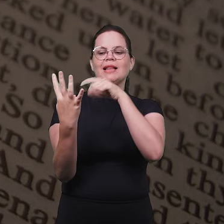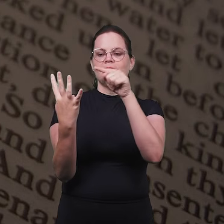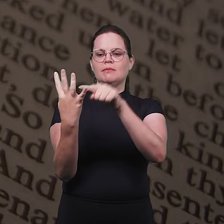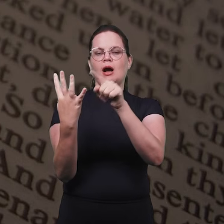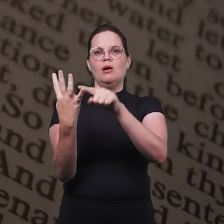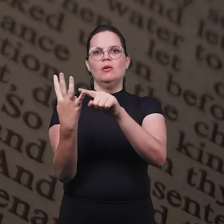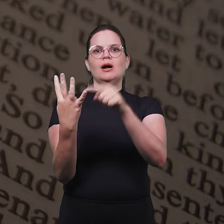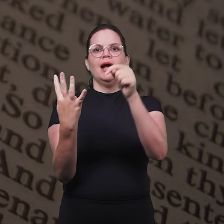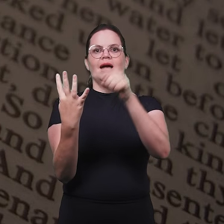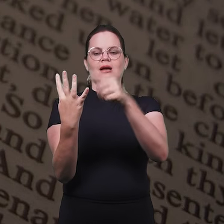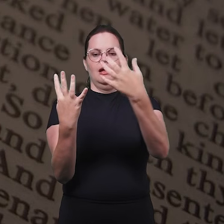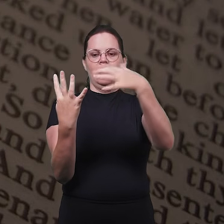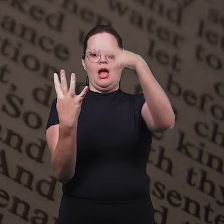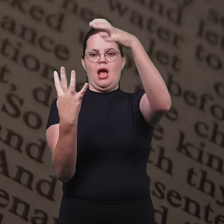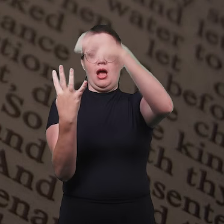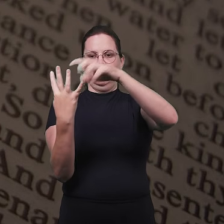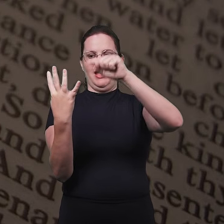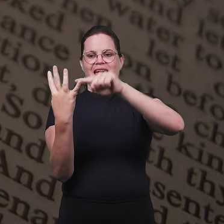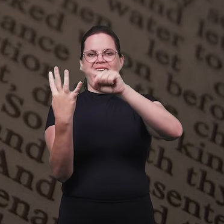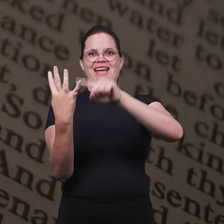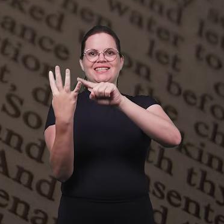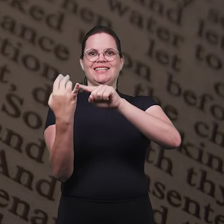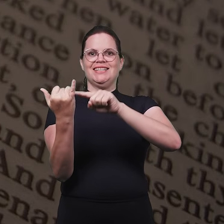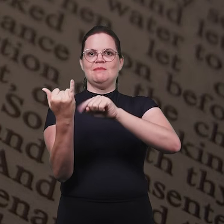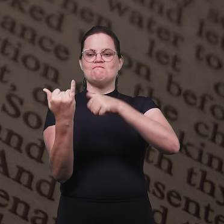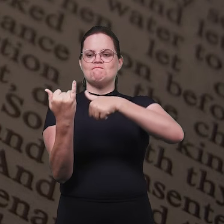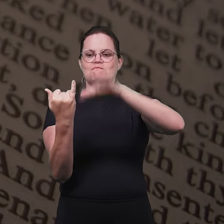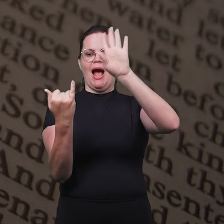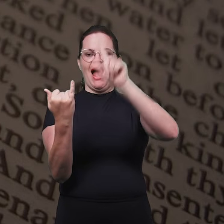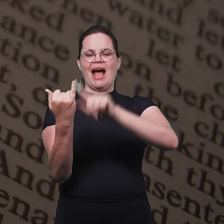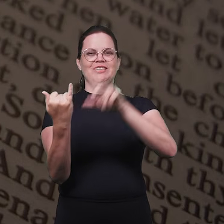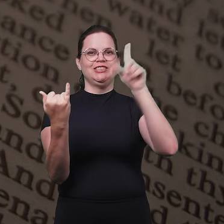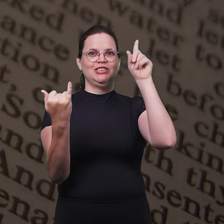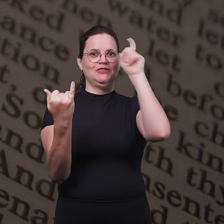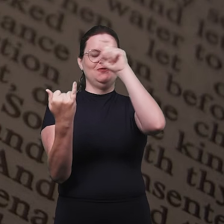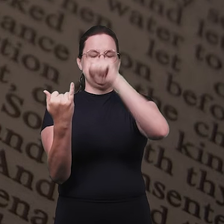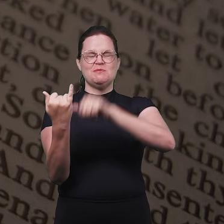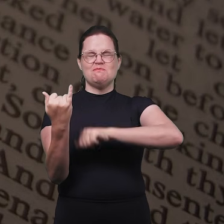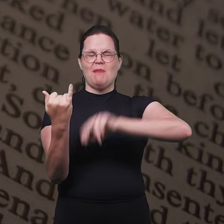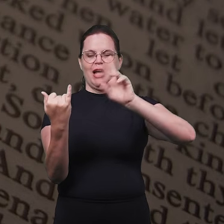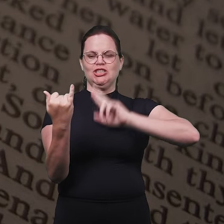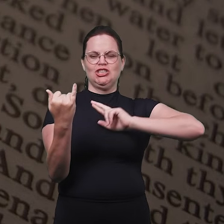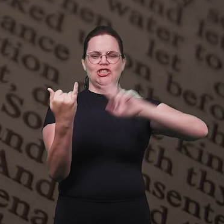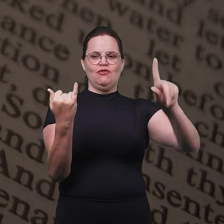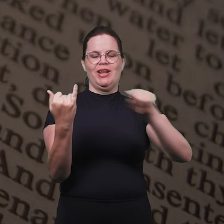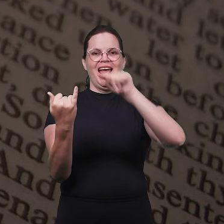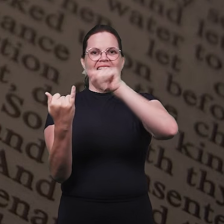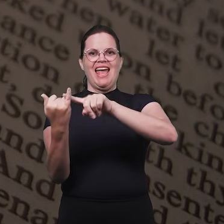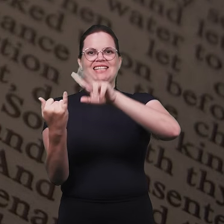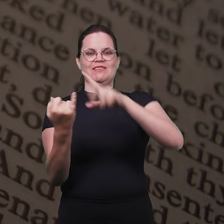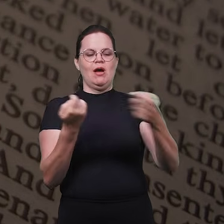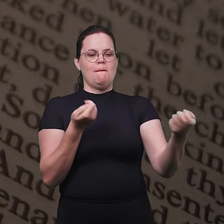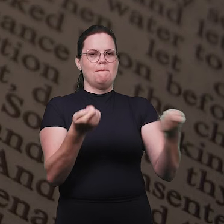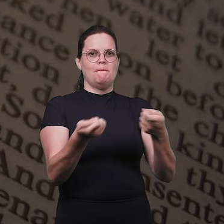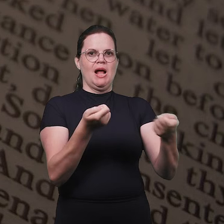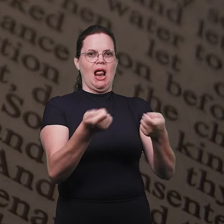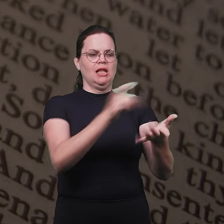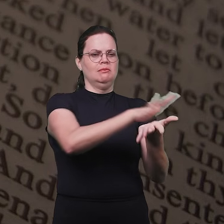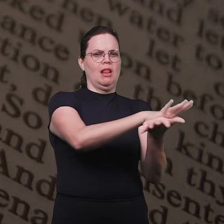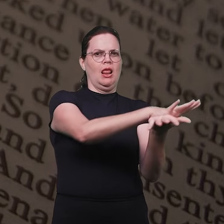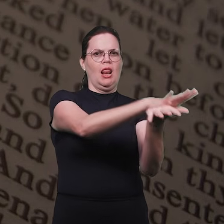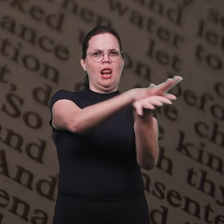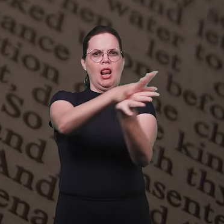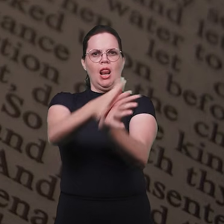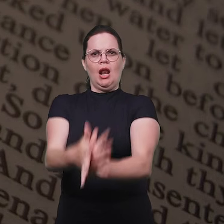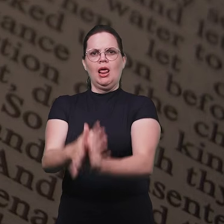terra, na terra, o qual será diferente de todos os reinos, e devorará toda a terra,